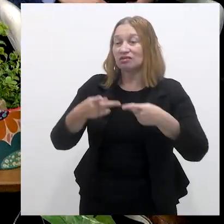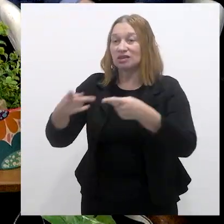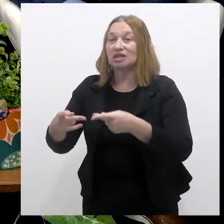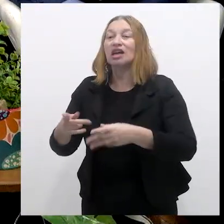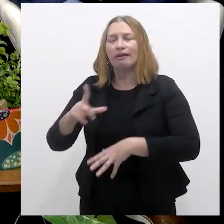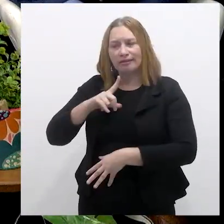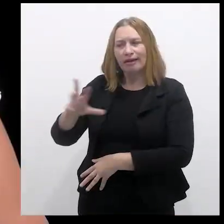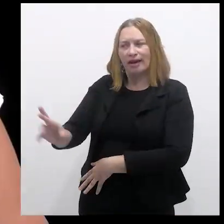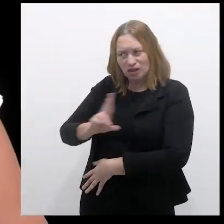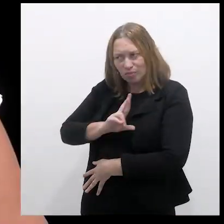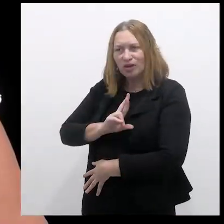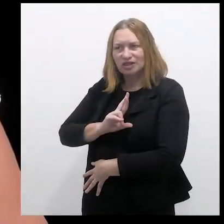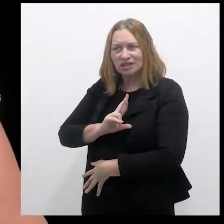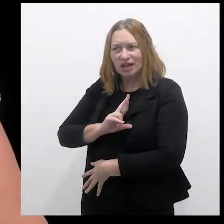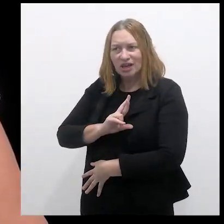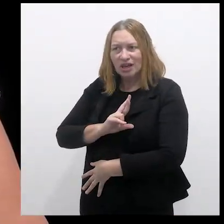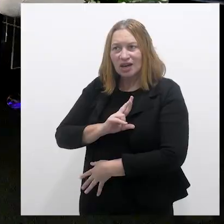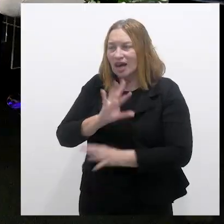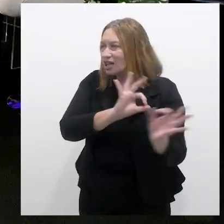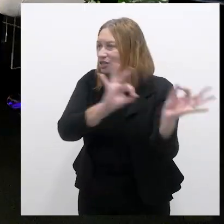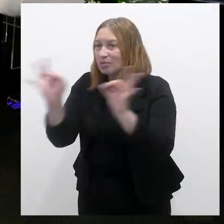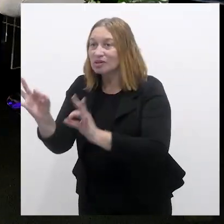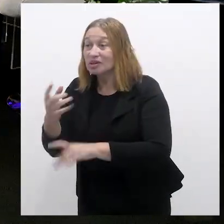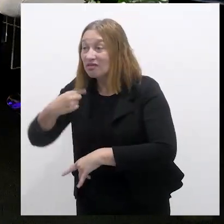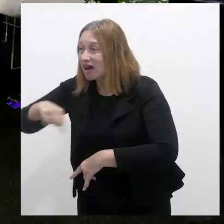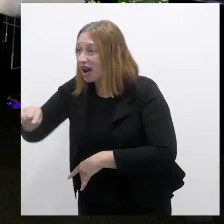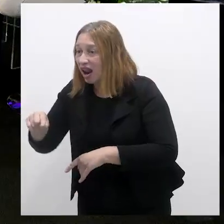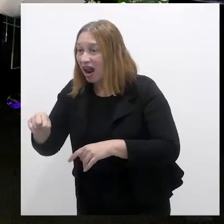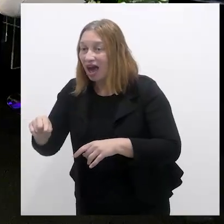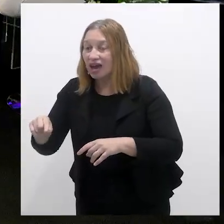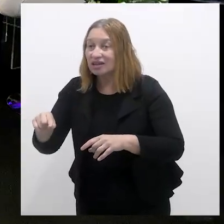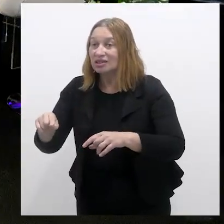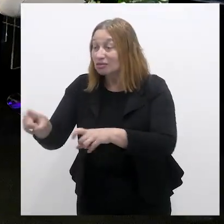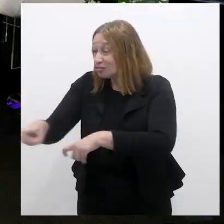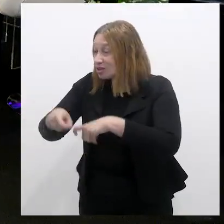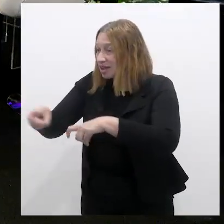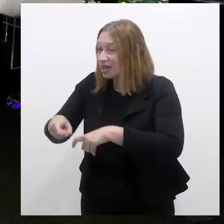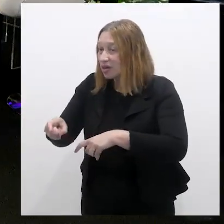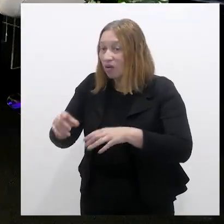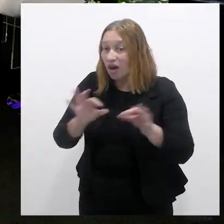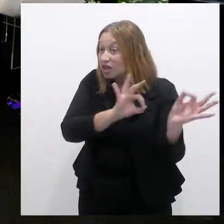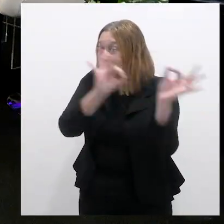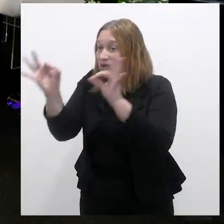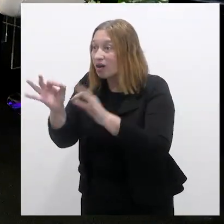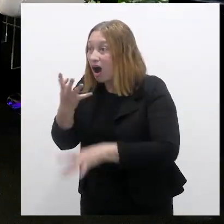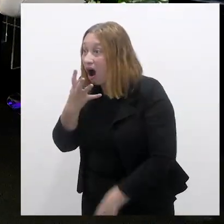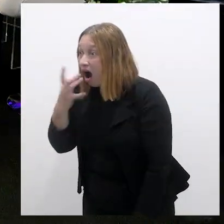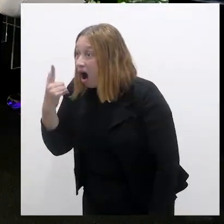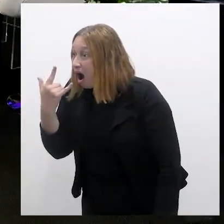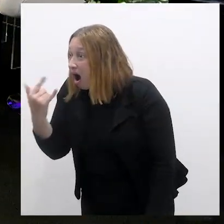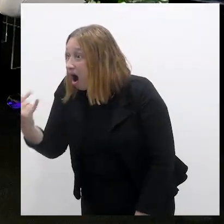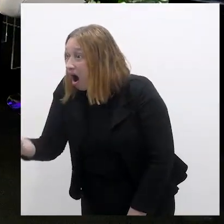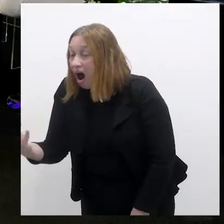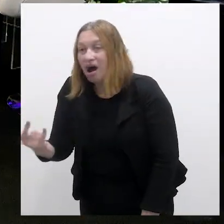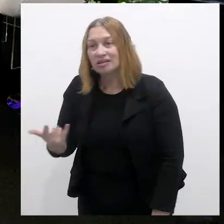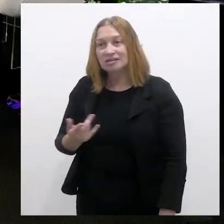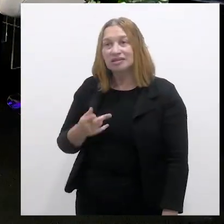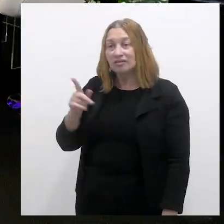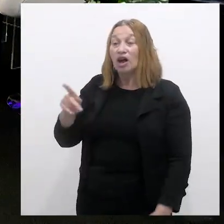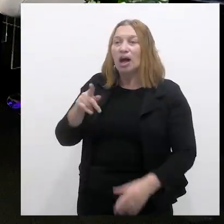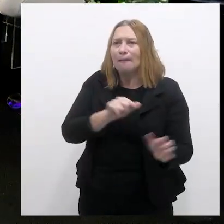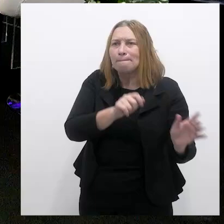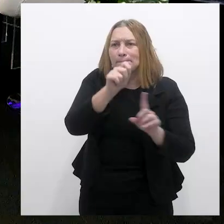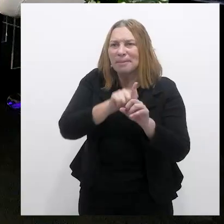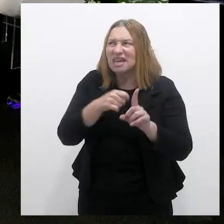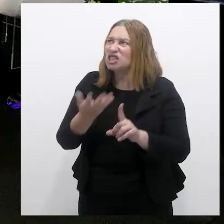eu rejo. Com certeza. E tem uma resposta, né? Sem dúvida tem uma nenhuma. resposta. O público, você vai lá no interior e o público responde aquilo, né? Nossa, fica absolutamente